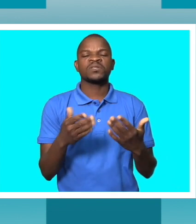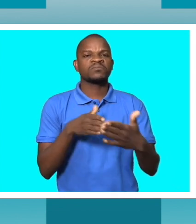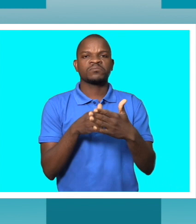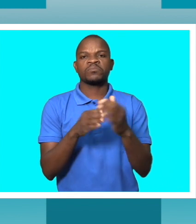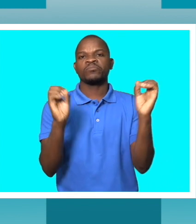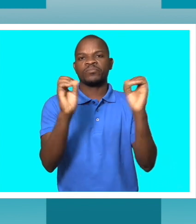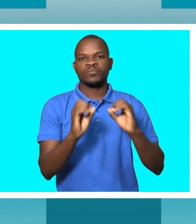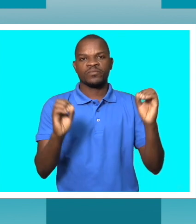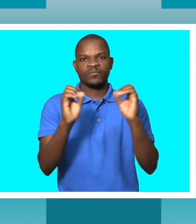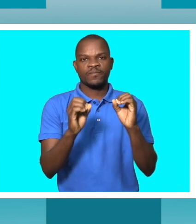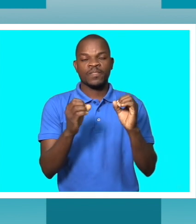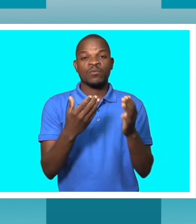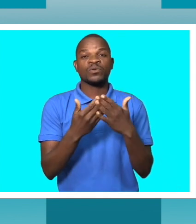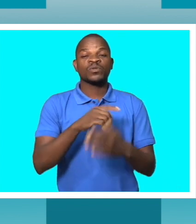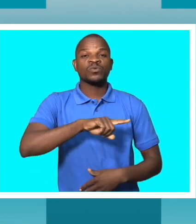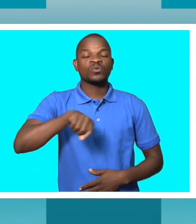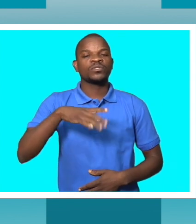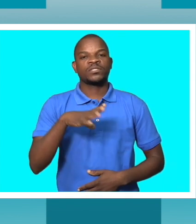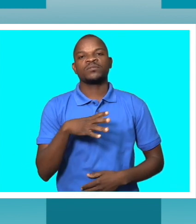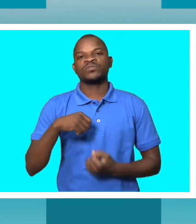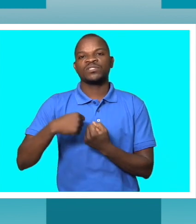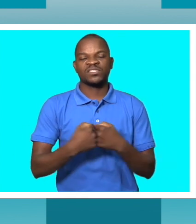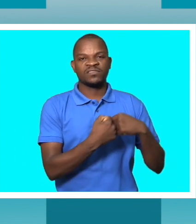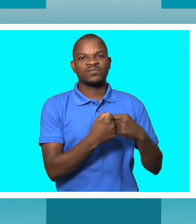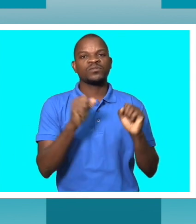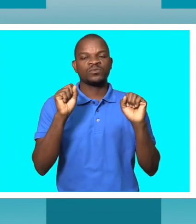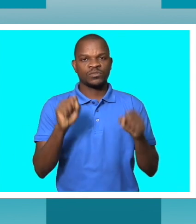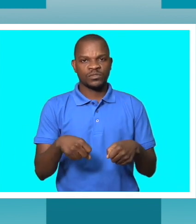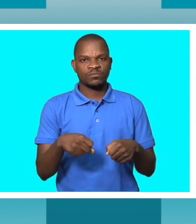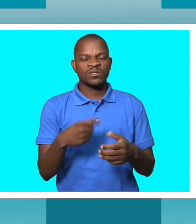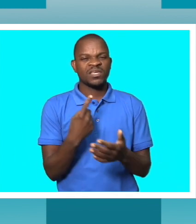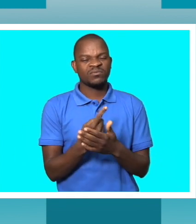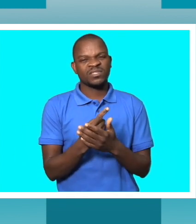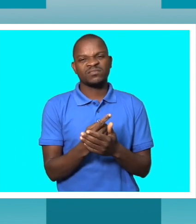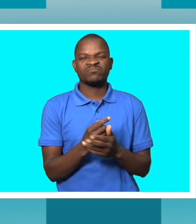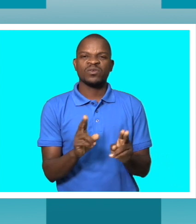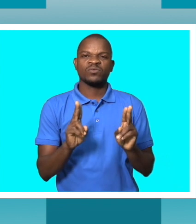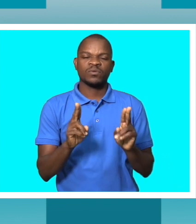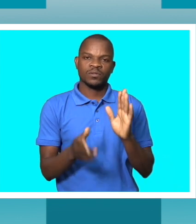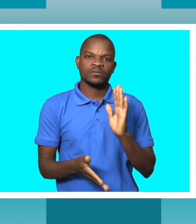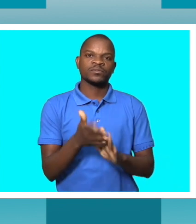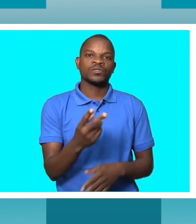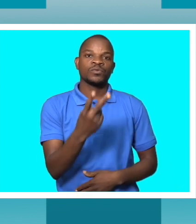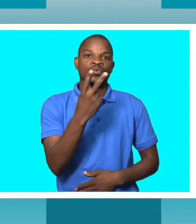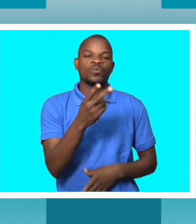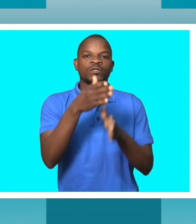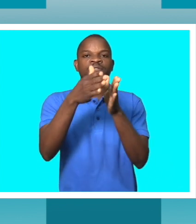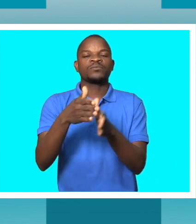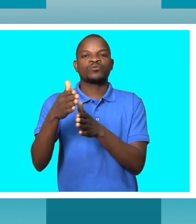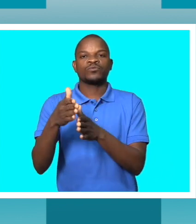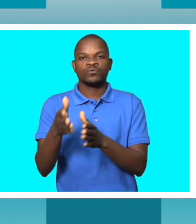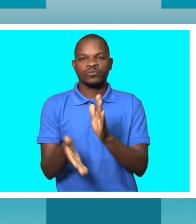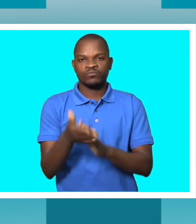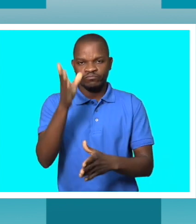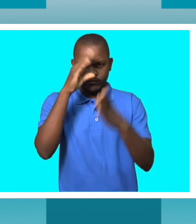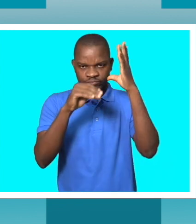sem muita dificuldade. Então, é nosso desafio agora, termos que colocar, pelo menos numa primeira fase, dois funcionários